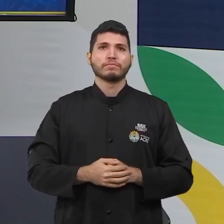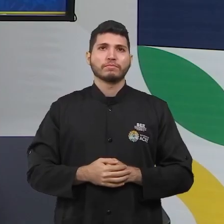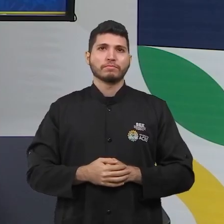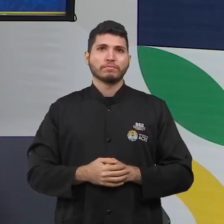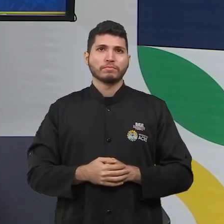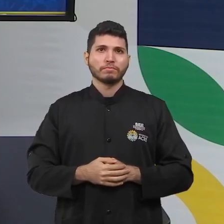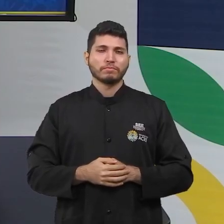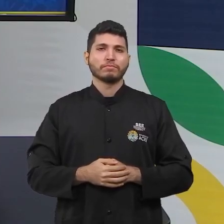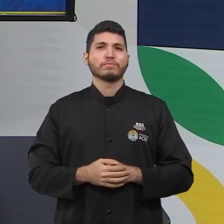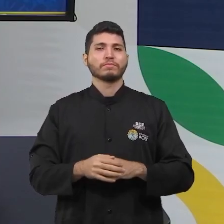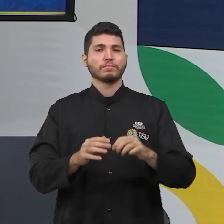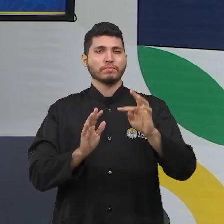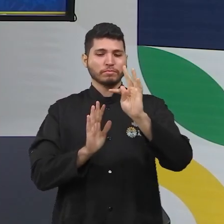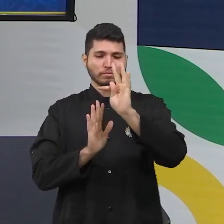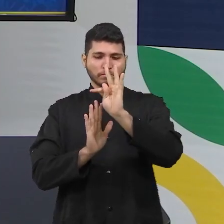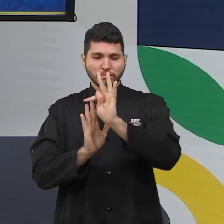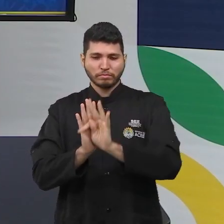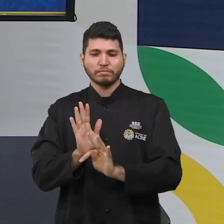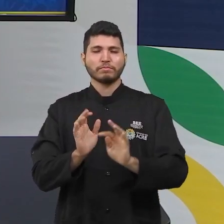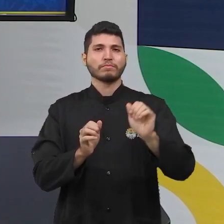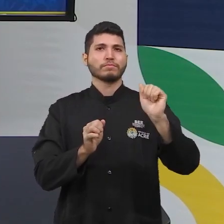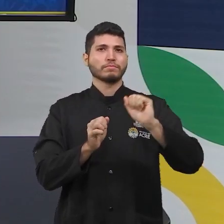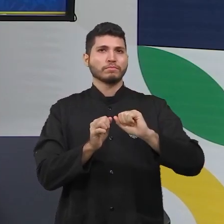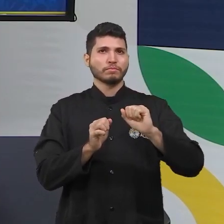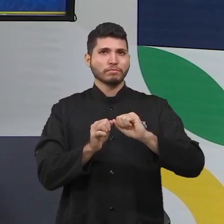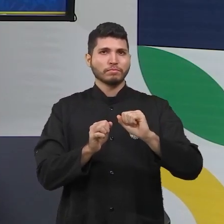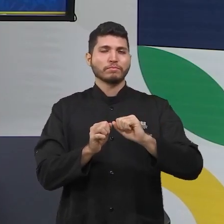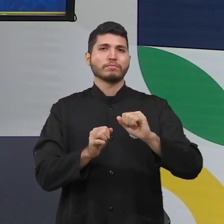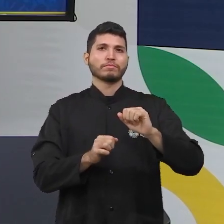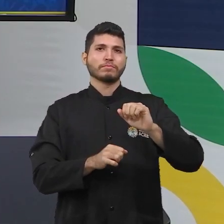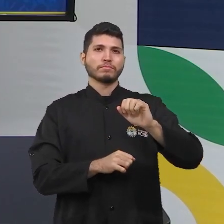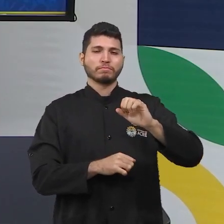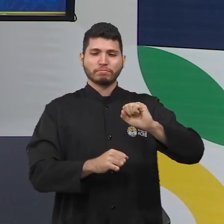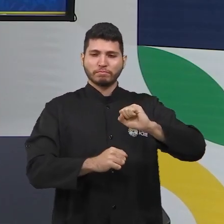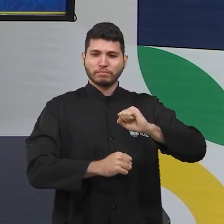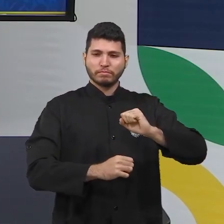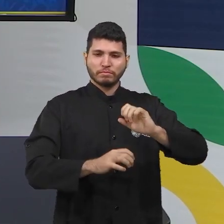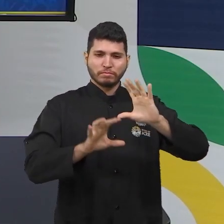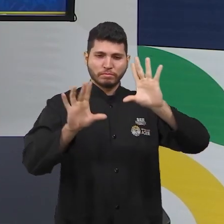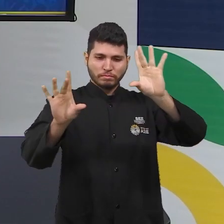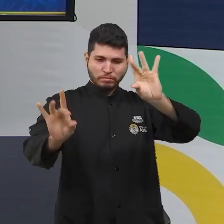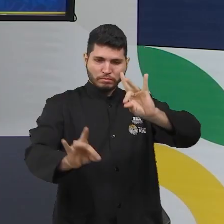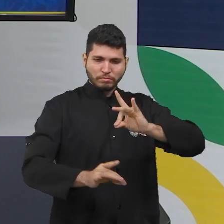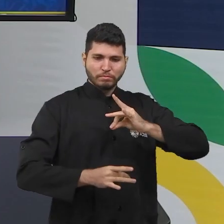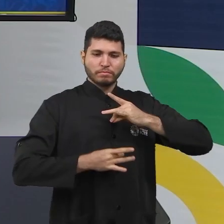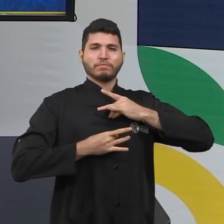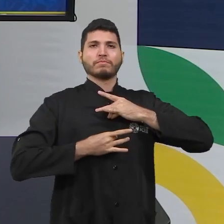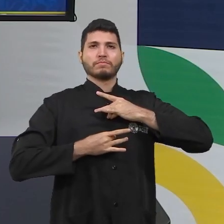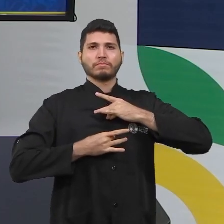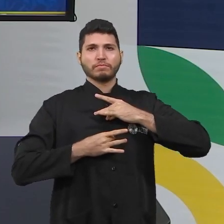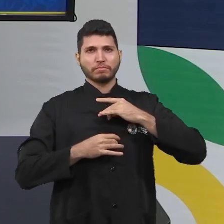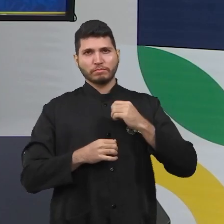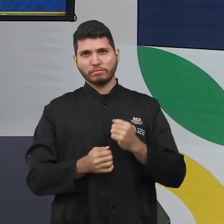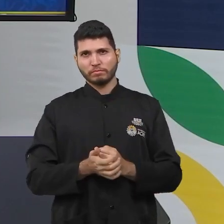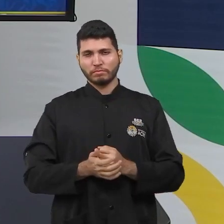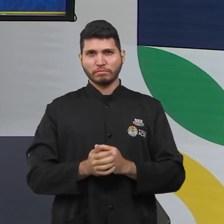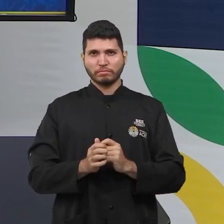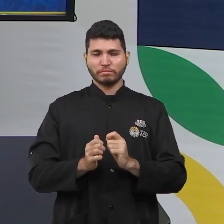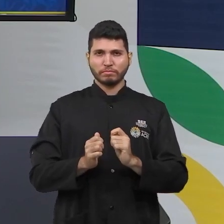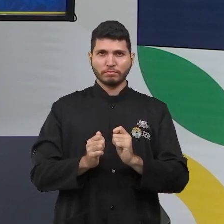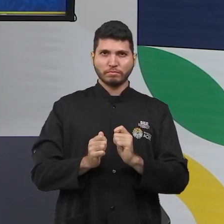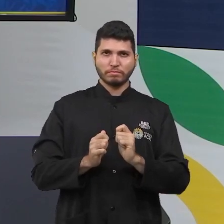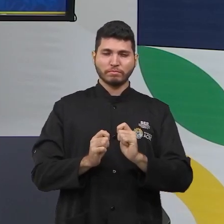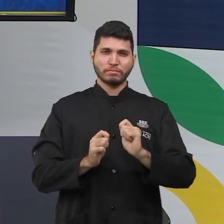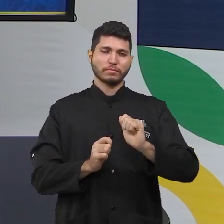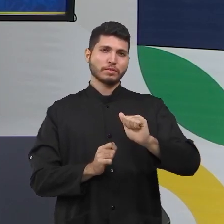um texto que foi feito para ser ensinado, para ser representado por atores e dirigido por